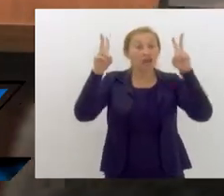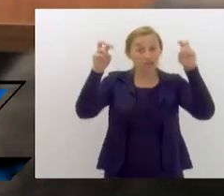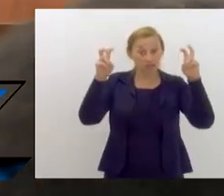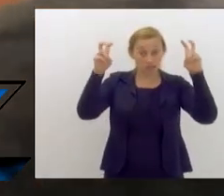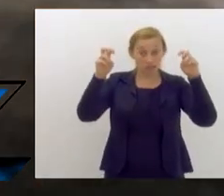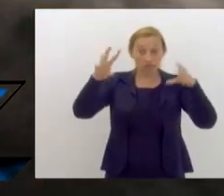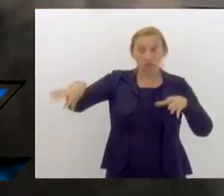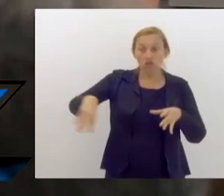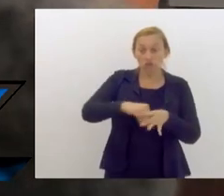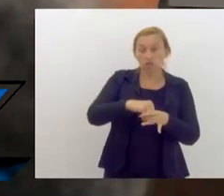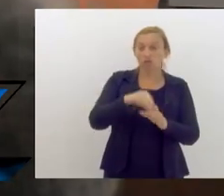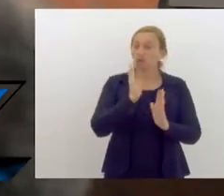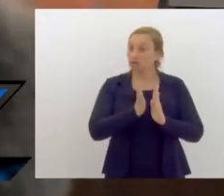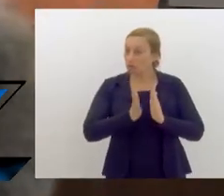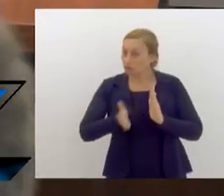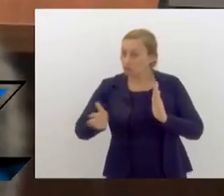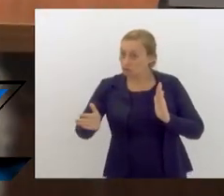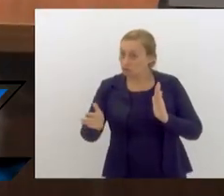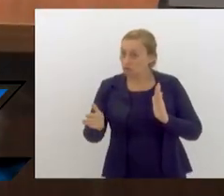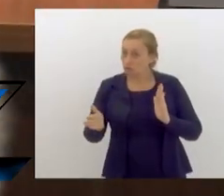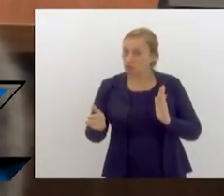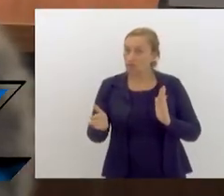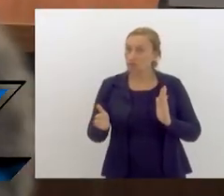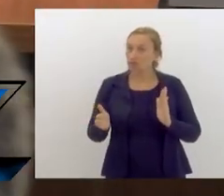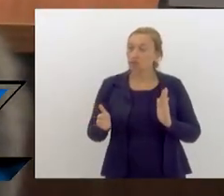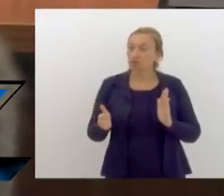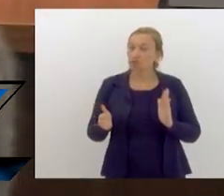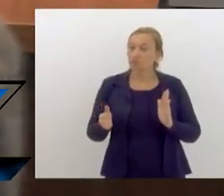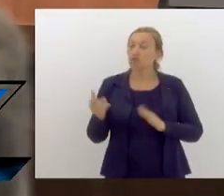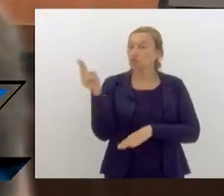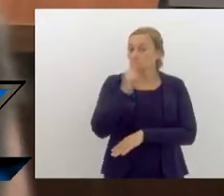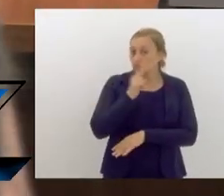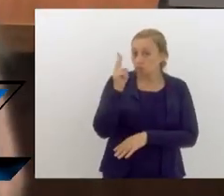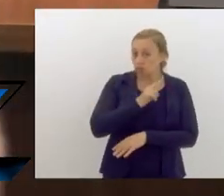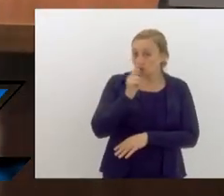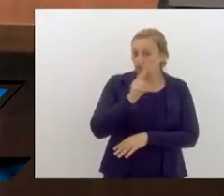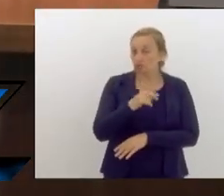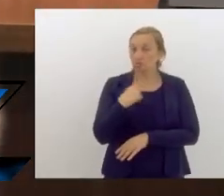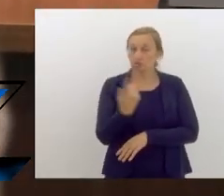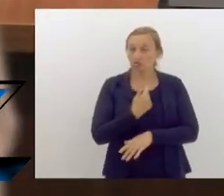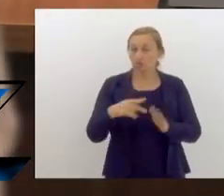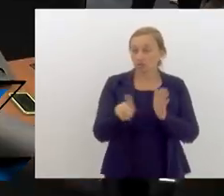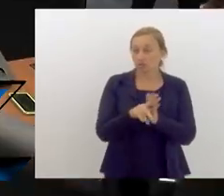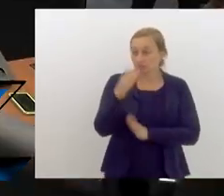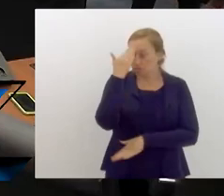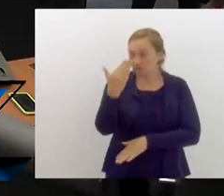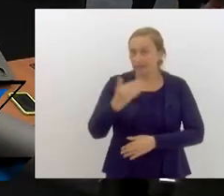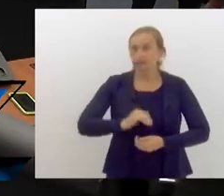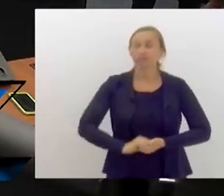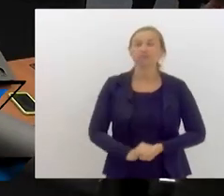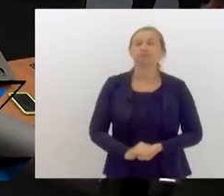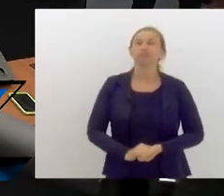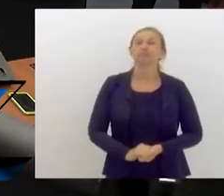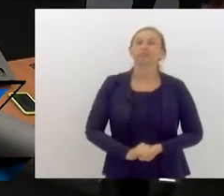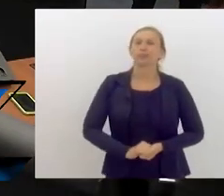de inclusão na ordem do dia e de urgência dos nossos projetos obrigada